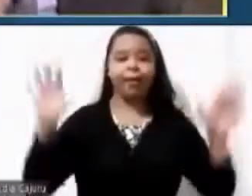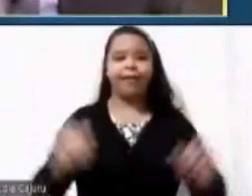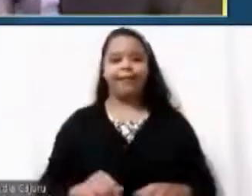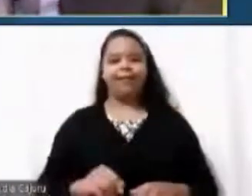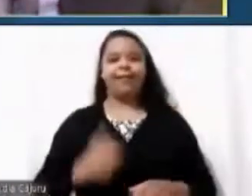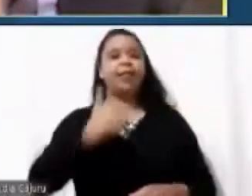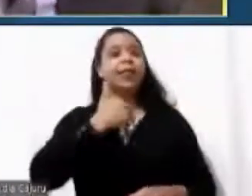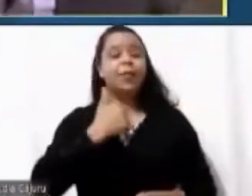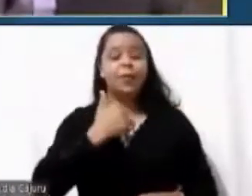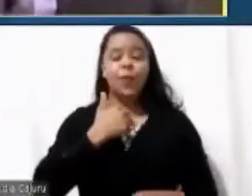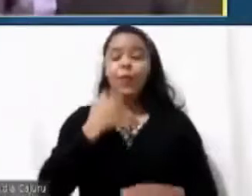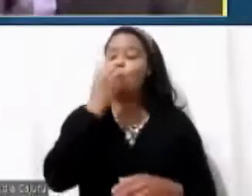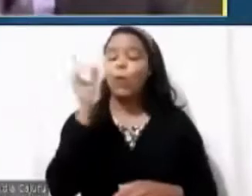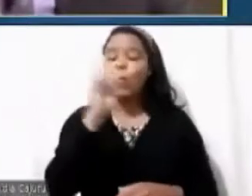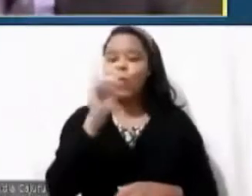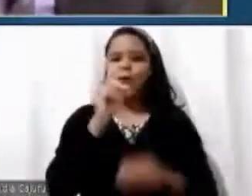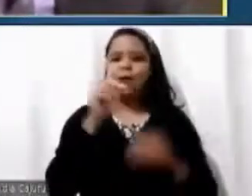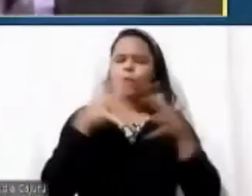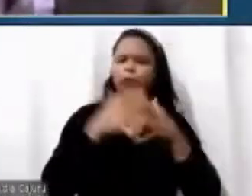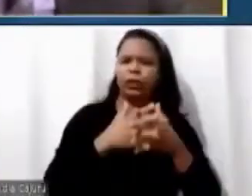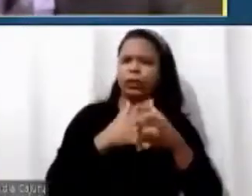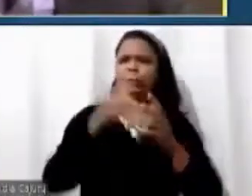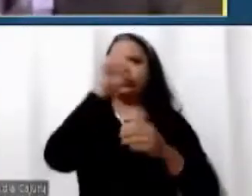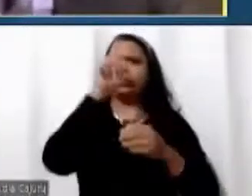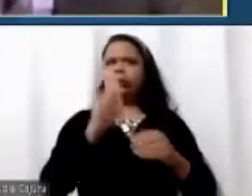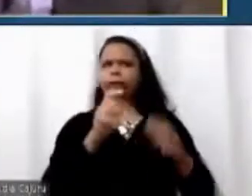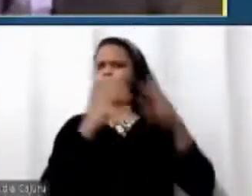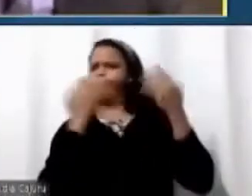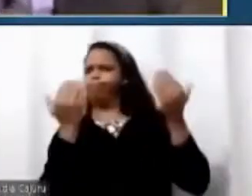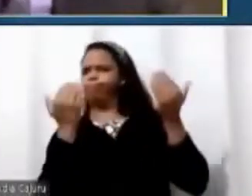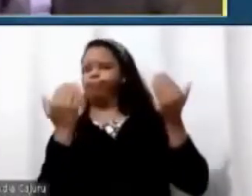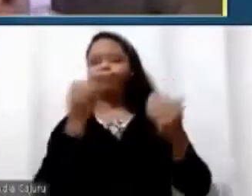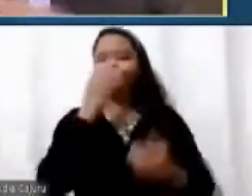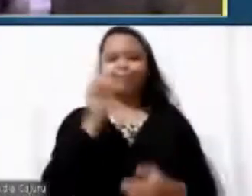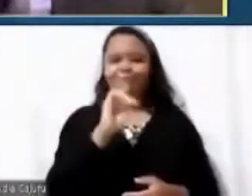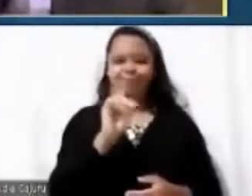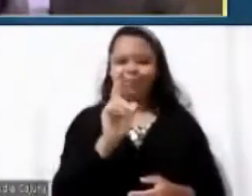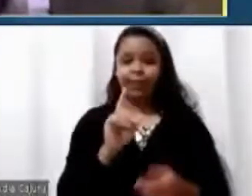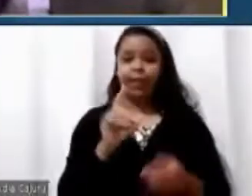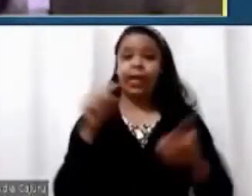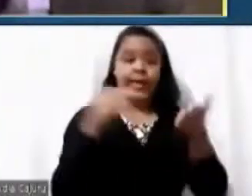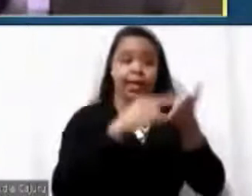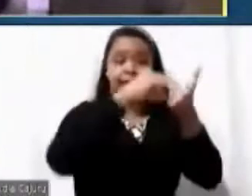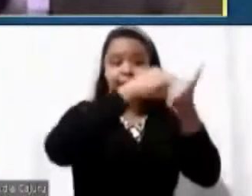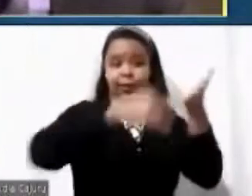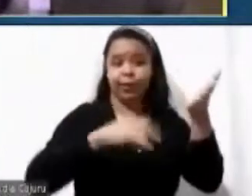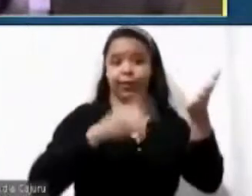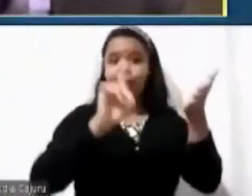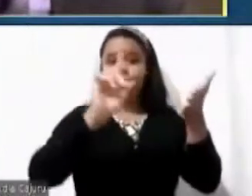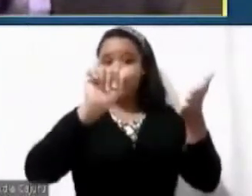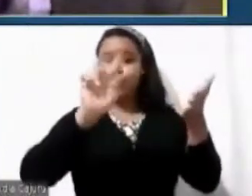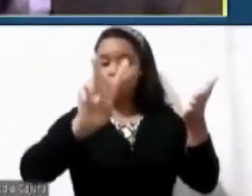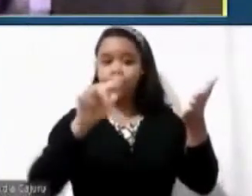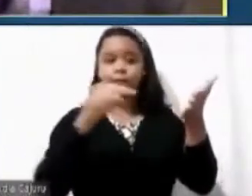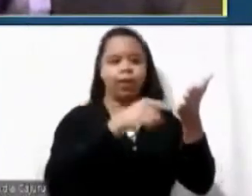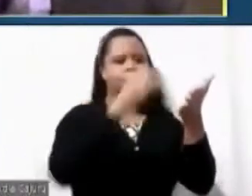hoje a diretiva antecipada de vontade, feita da forma correta e usada da forma correta, e outras palestras que vão abordar esse tema